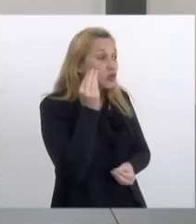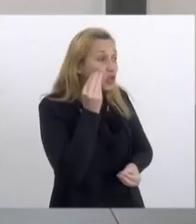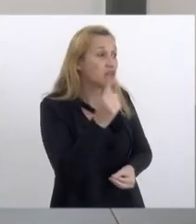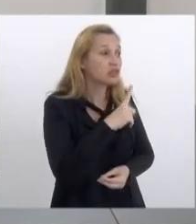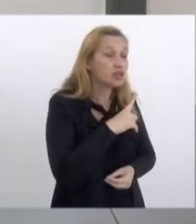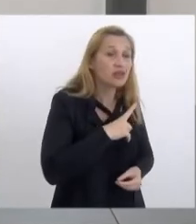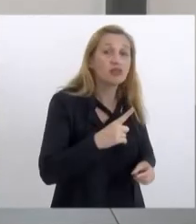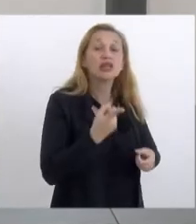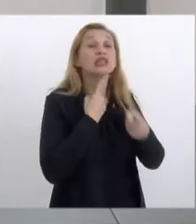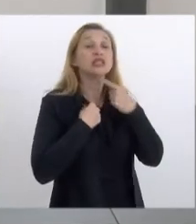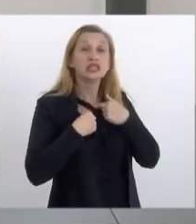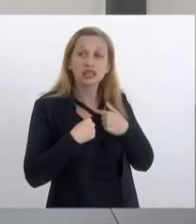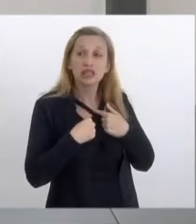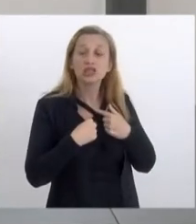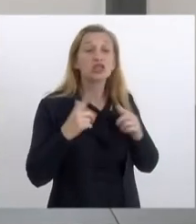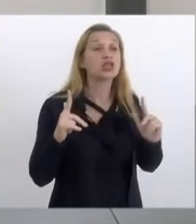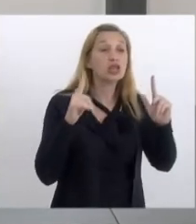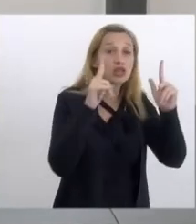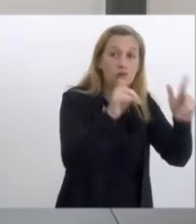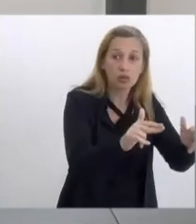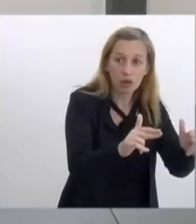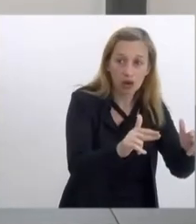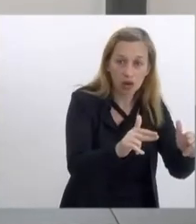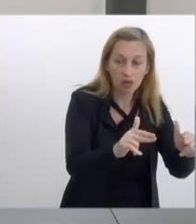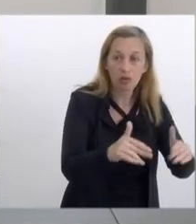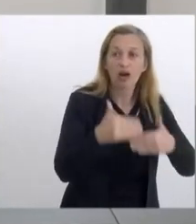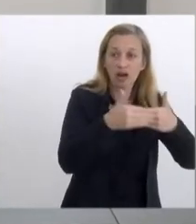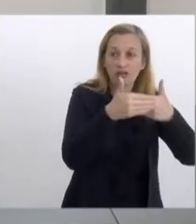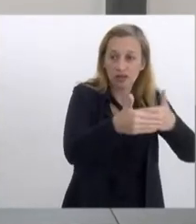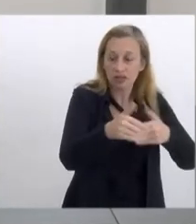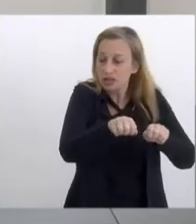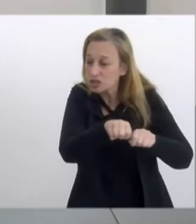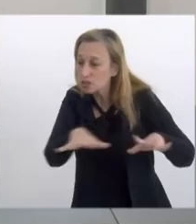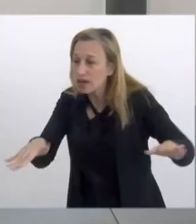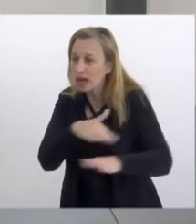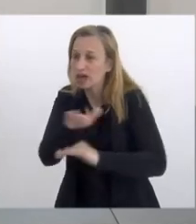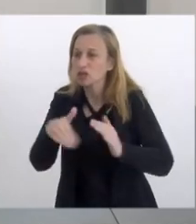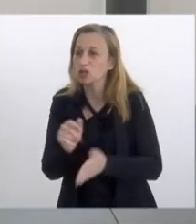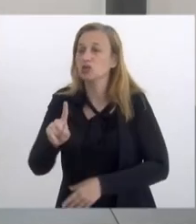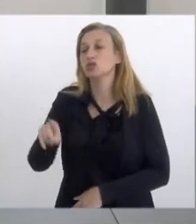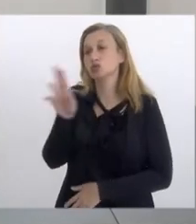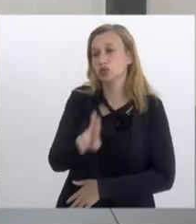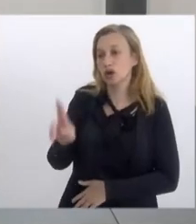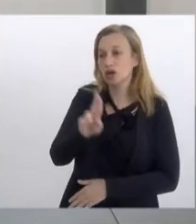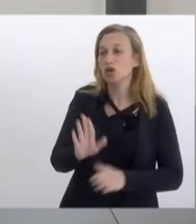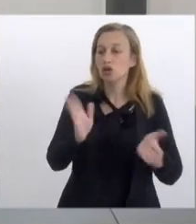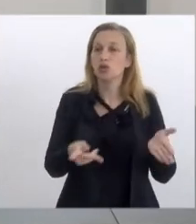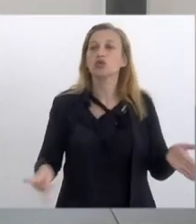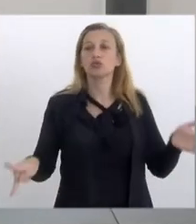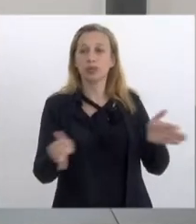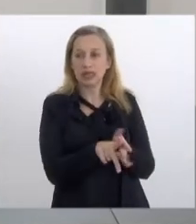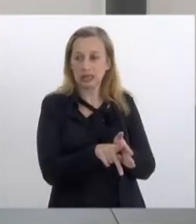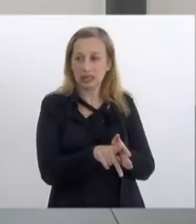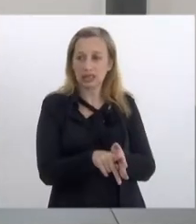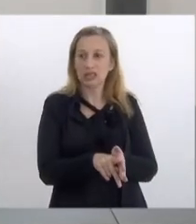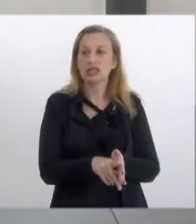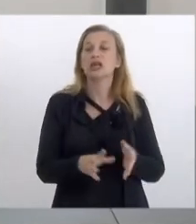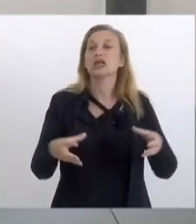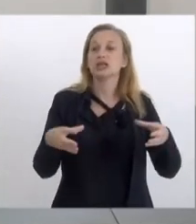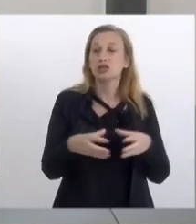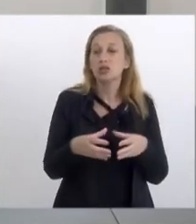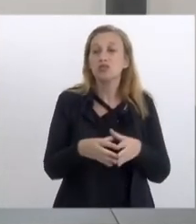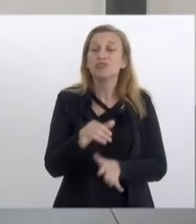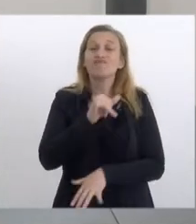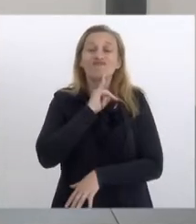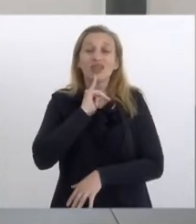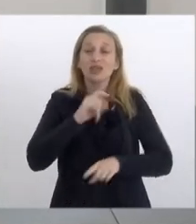teve. Desejo que essa mesma oportunidade, esse mesmo avanço venha se estender a todos os outros usuários que hoje fazem parte desse quadro,